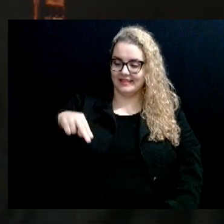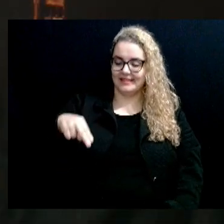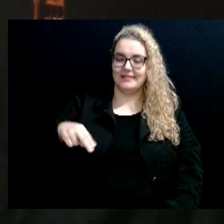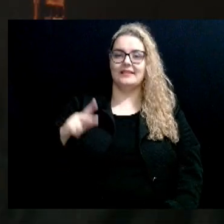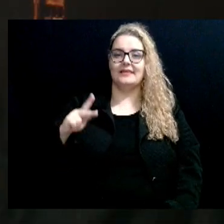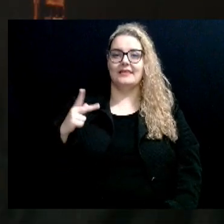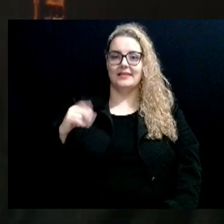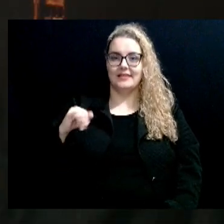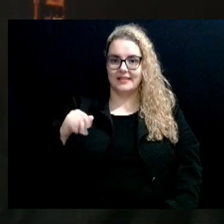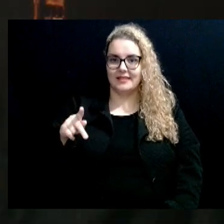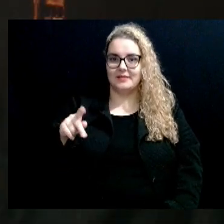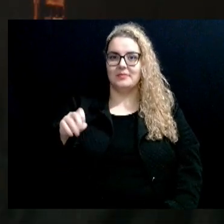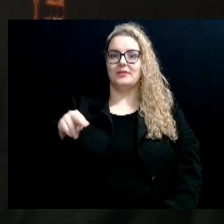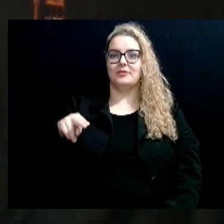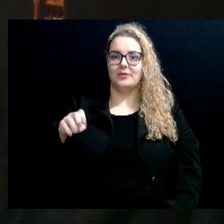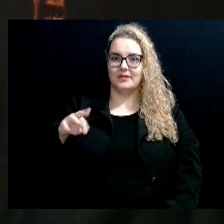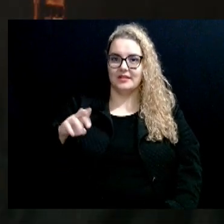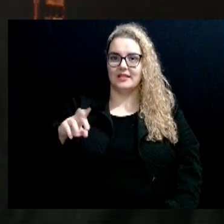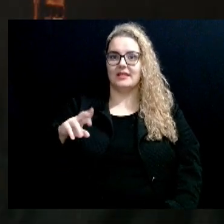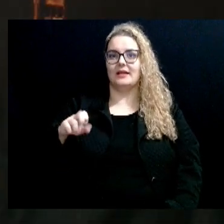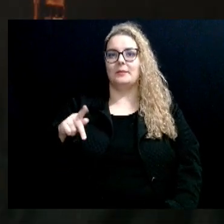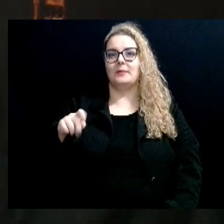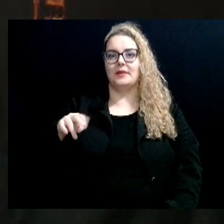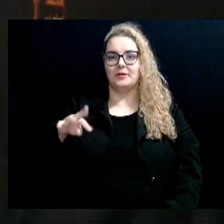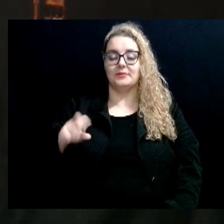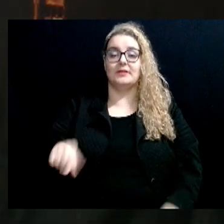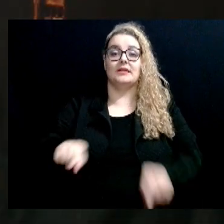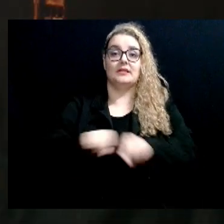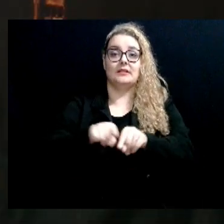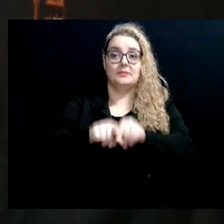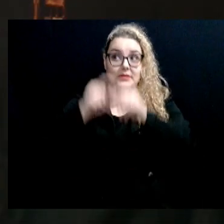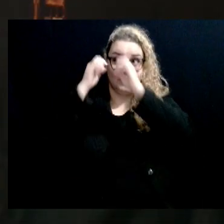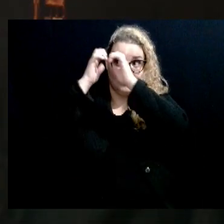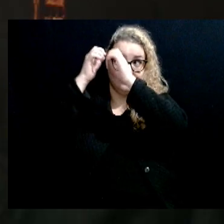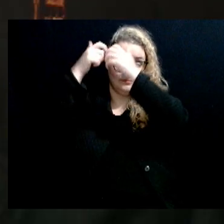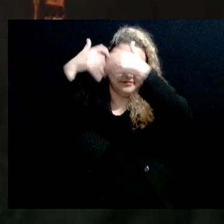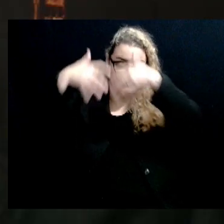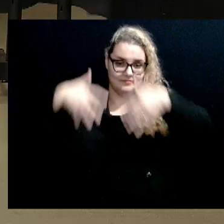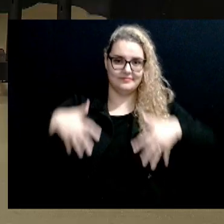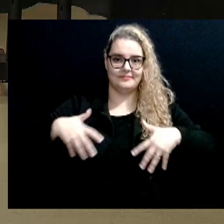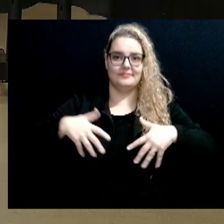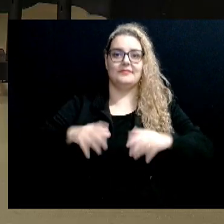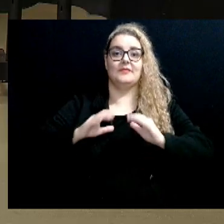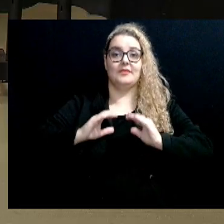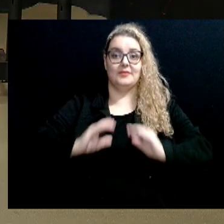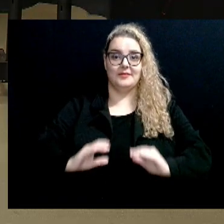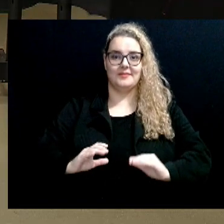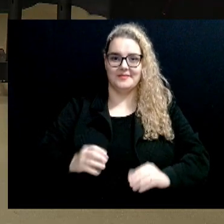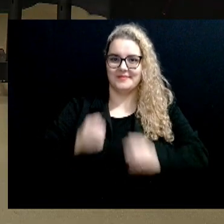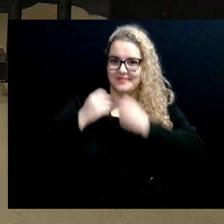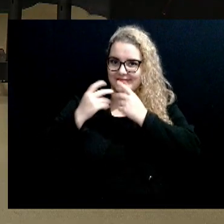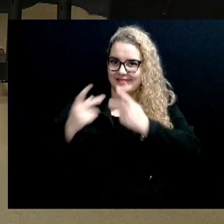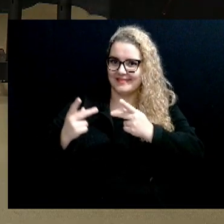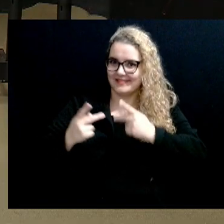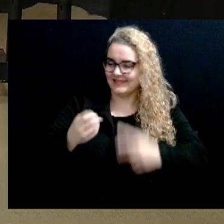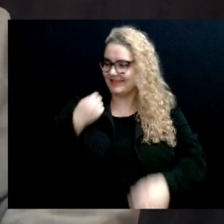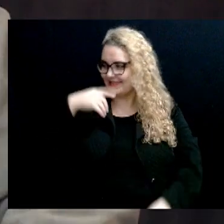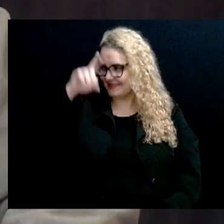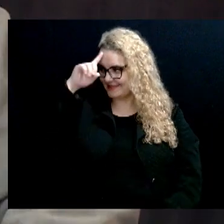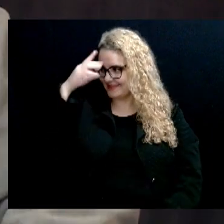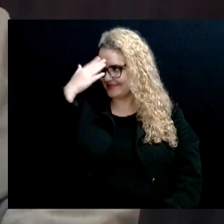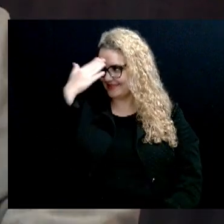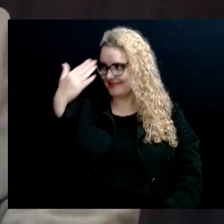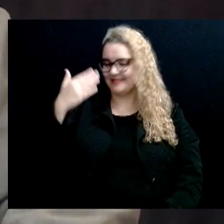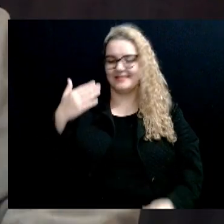hipnoterapeuta e também especialista em neurociência do comportamento. Seja muito bem-vindo, bom dia, obrigada pela sua participação.